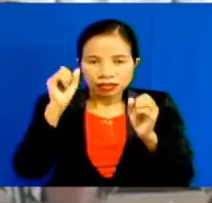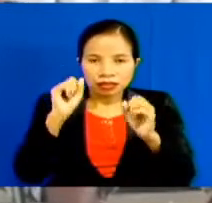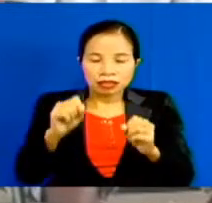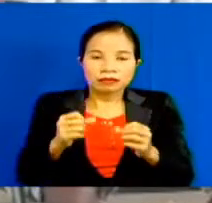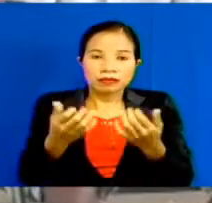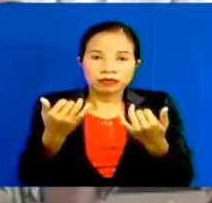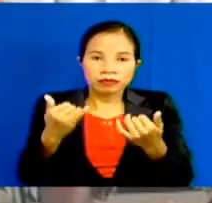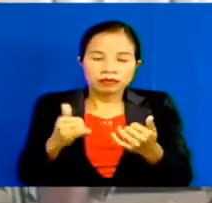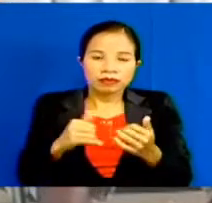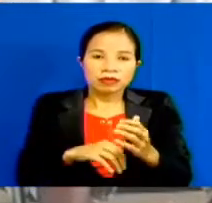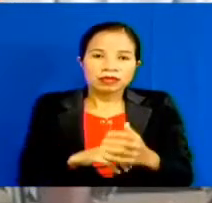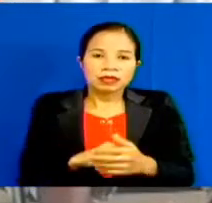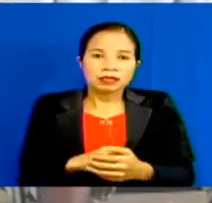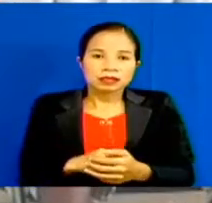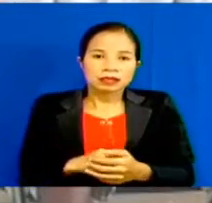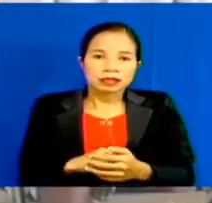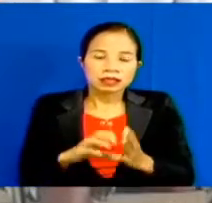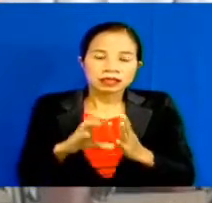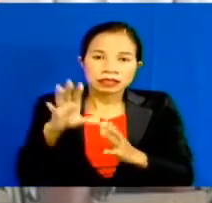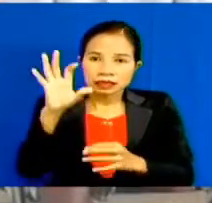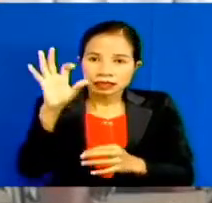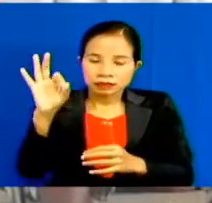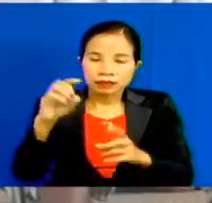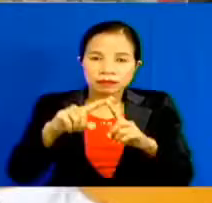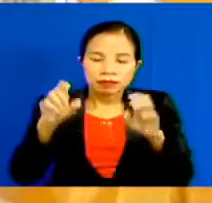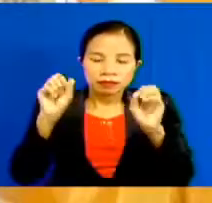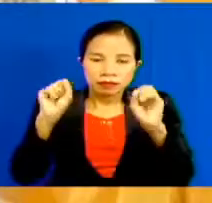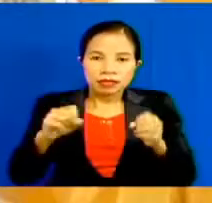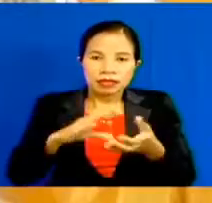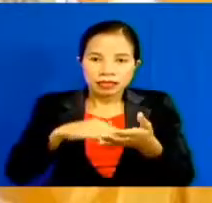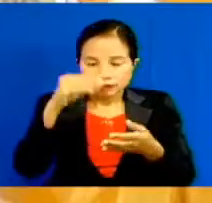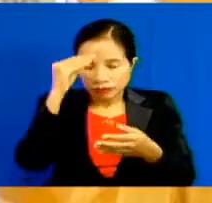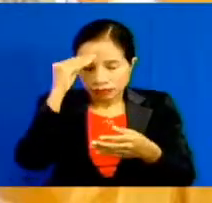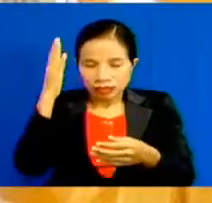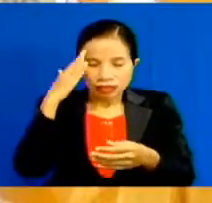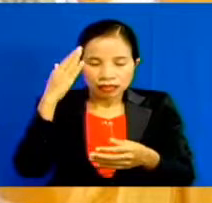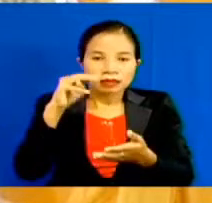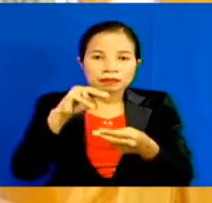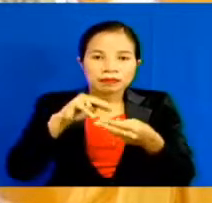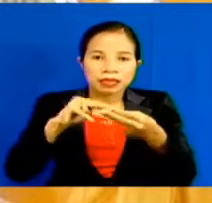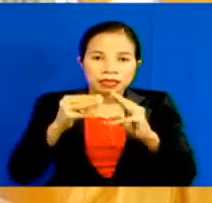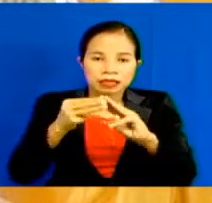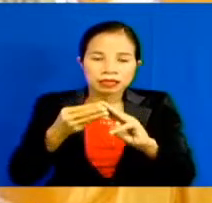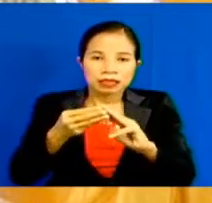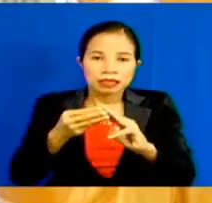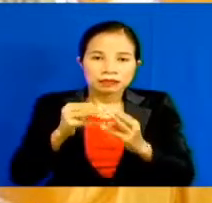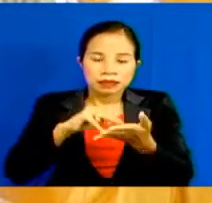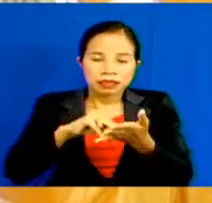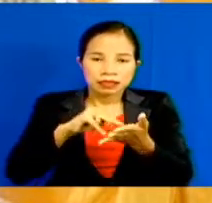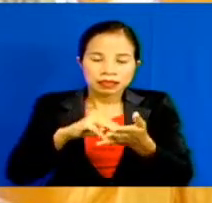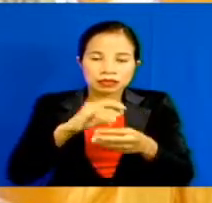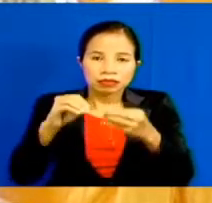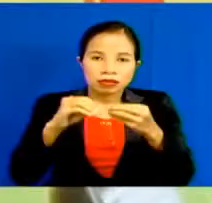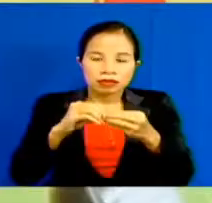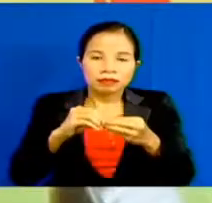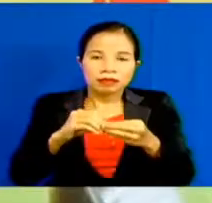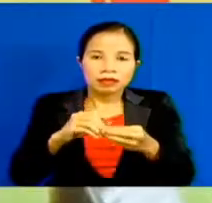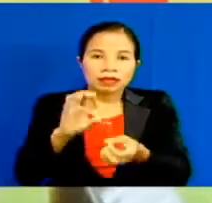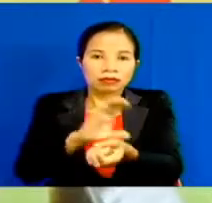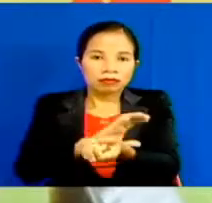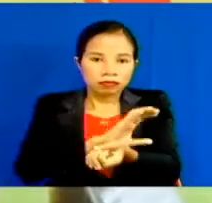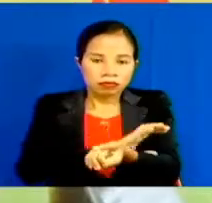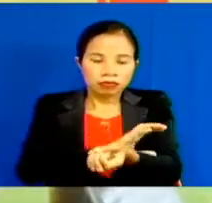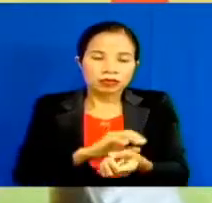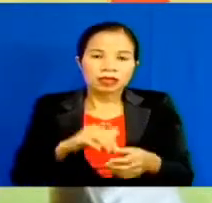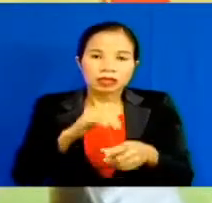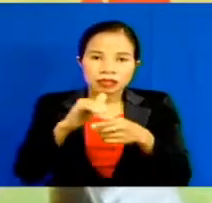também foi em maca e a nono classe, mas bebe aprende, não conhece matéria com a multimédia. Estudante nebe hola